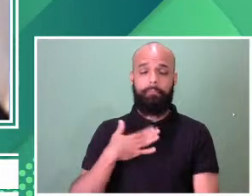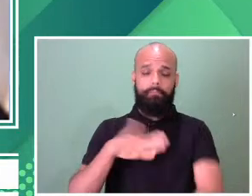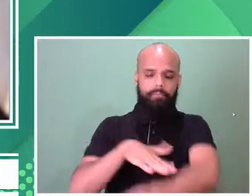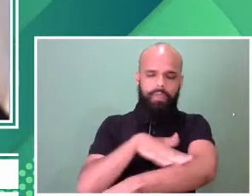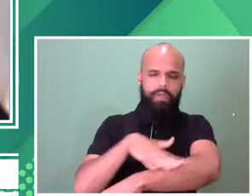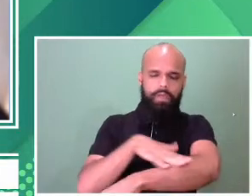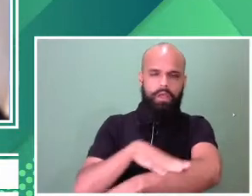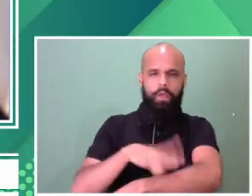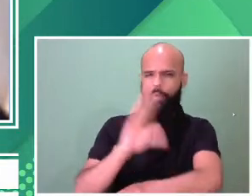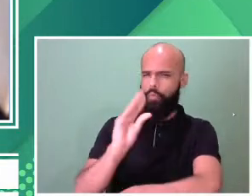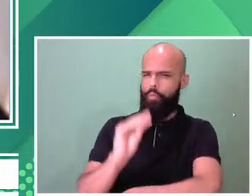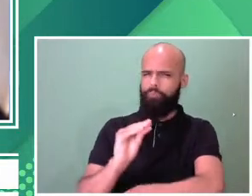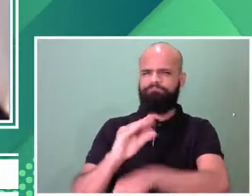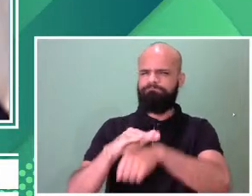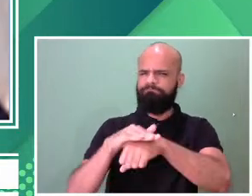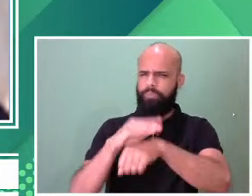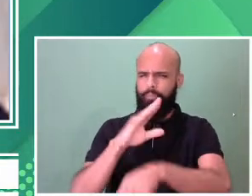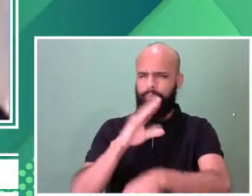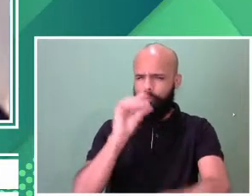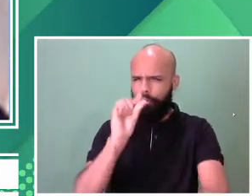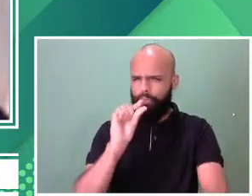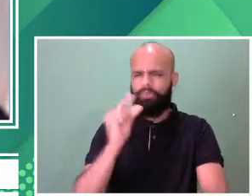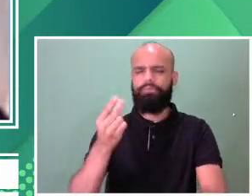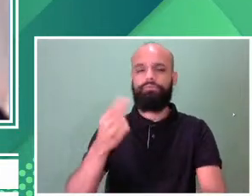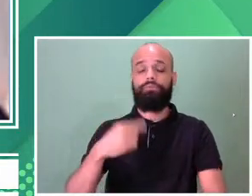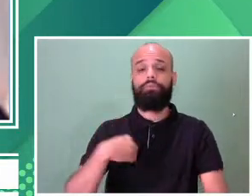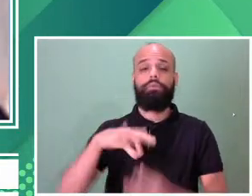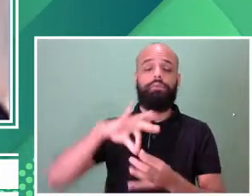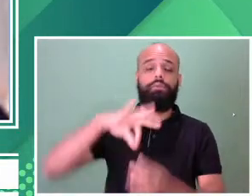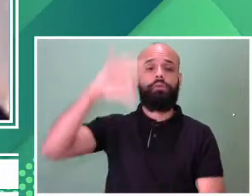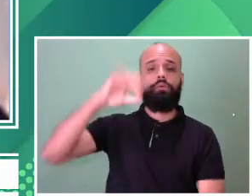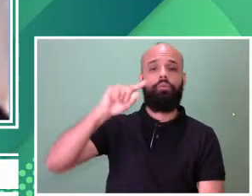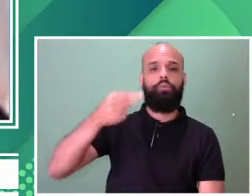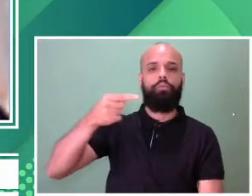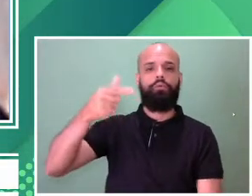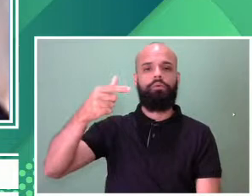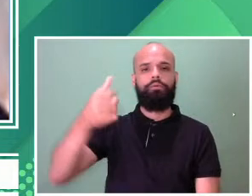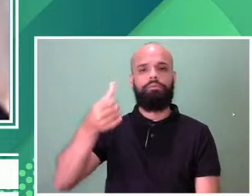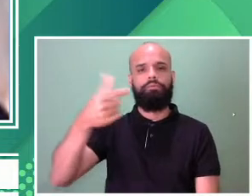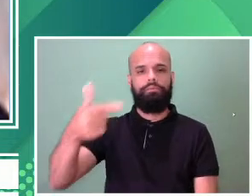pele escura. Eu tenho 1,62 m de altura.